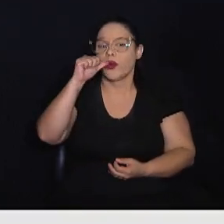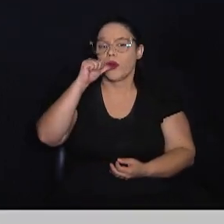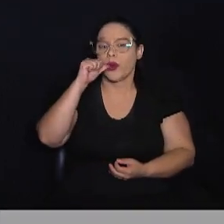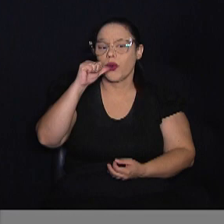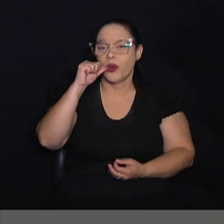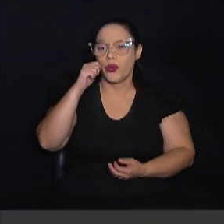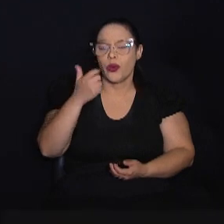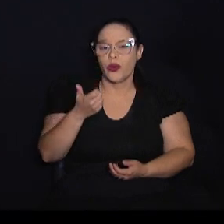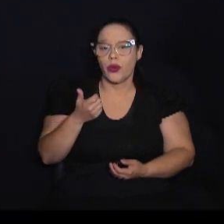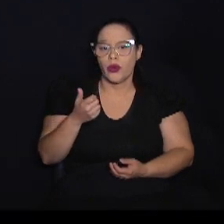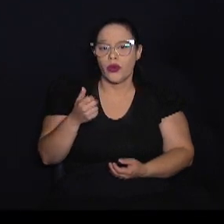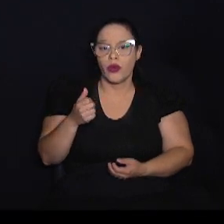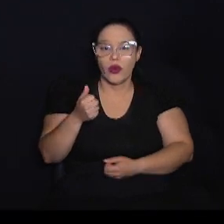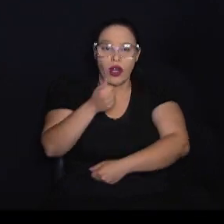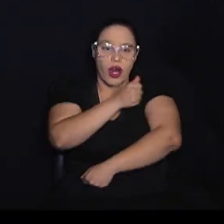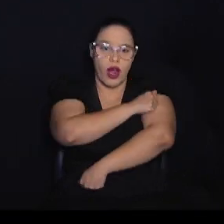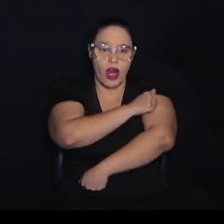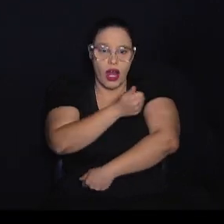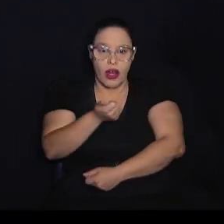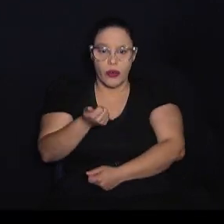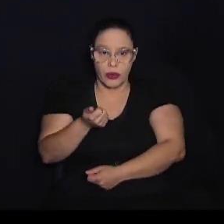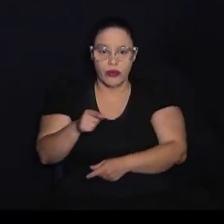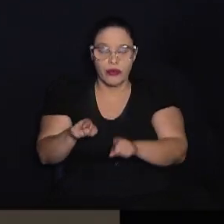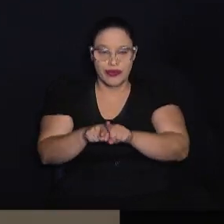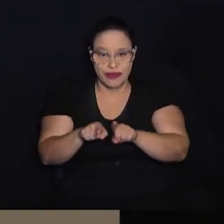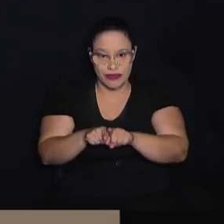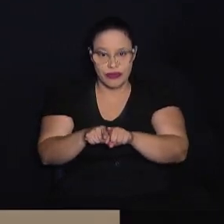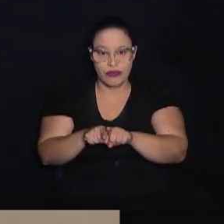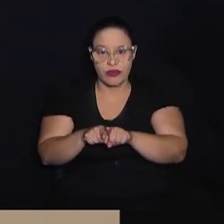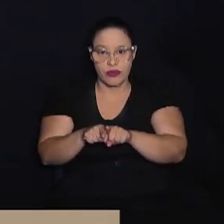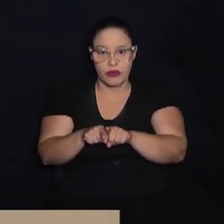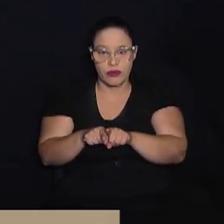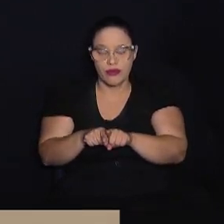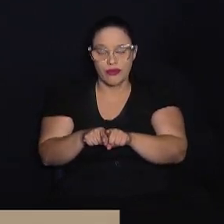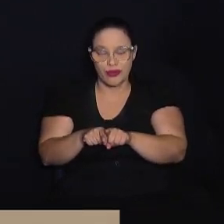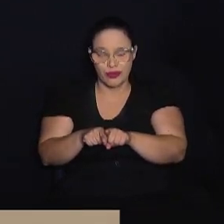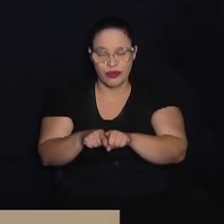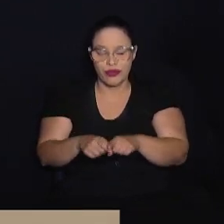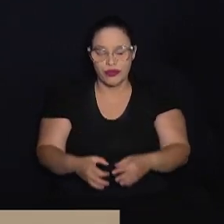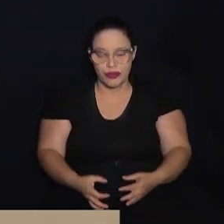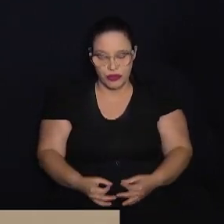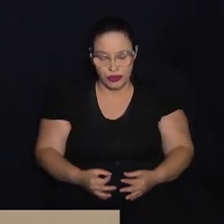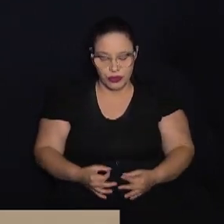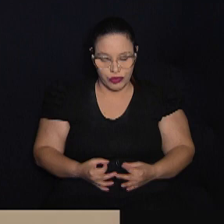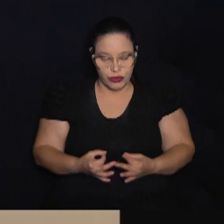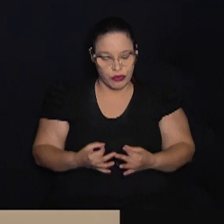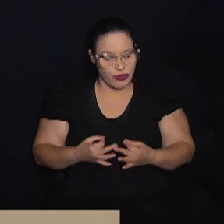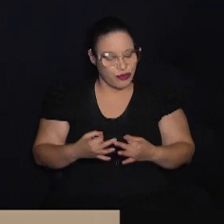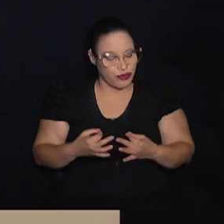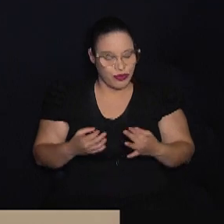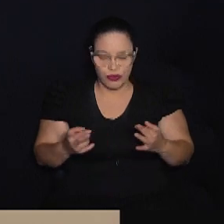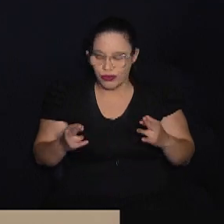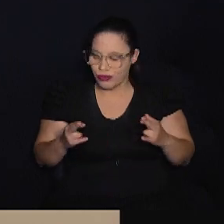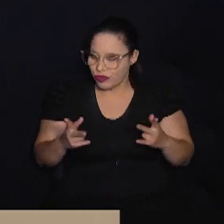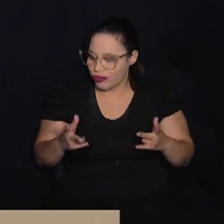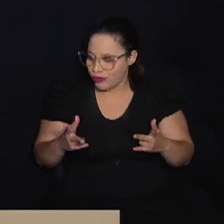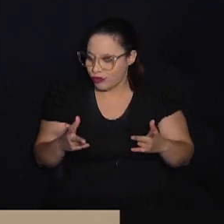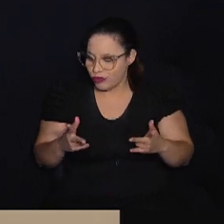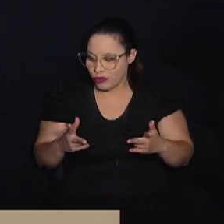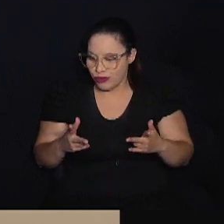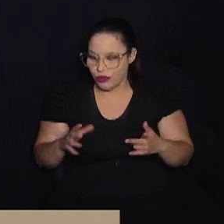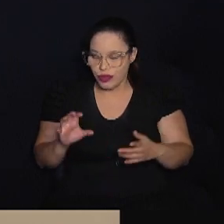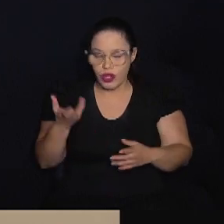artificiais, álcool também, sim, o álcool está relacionado também com tumor de bexiga. Então, tem vários fatores que acabam